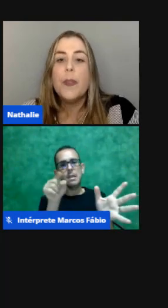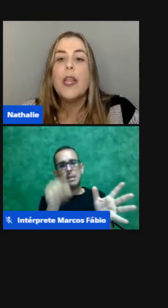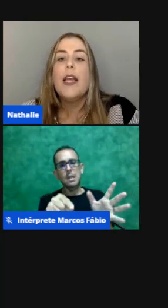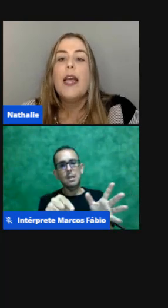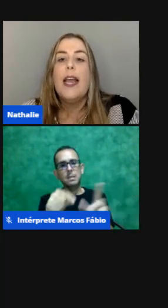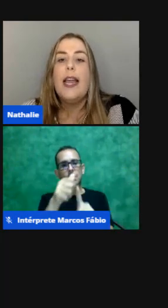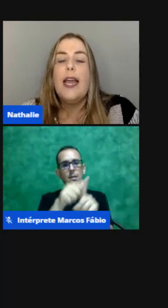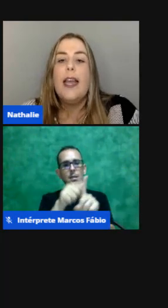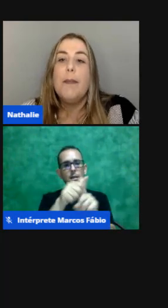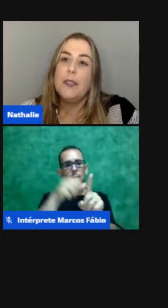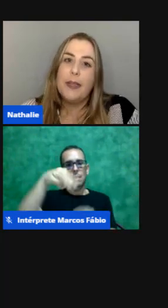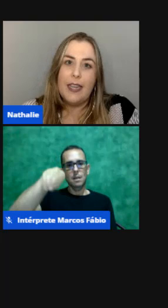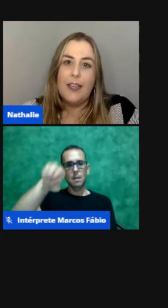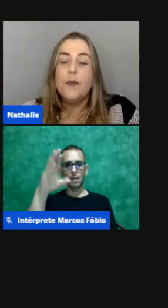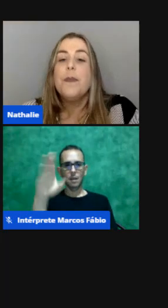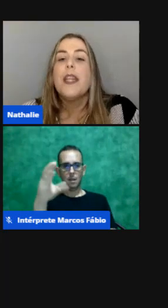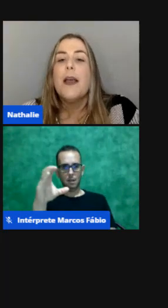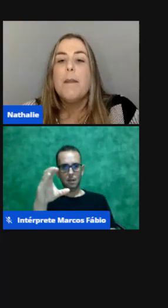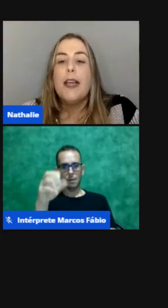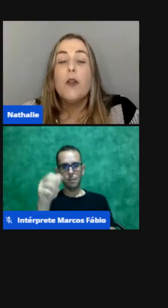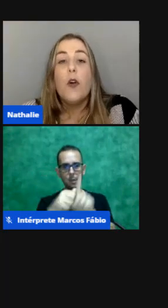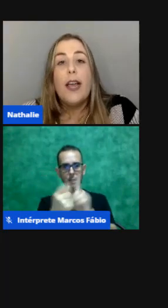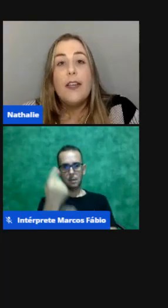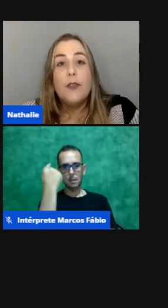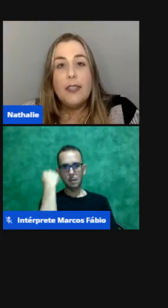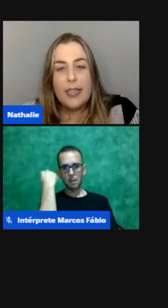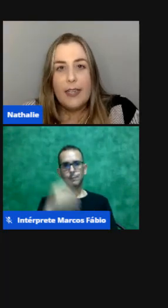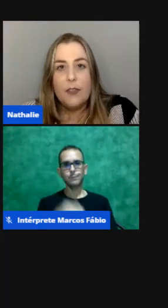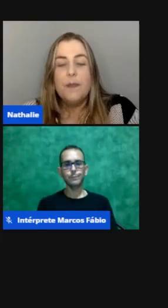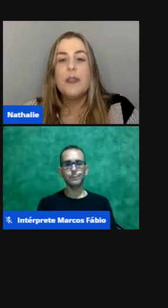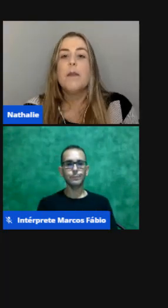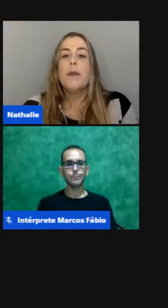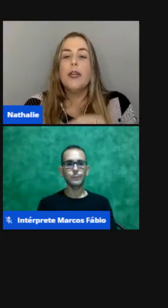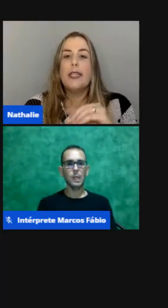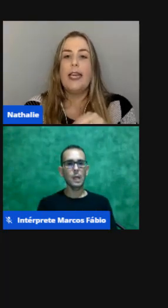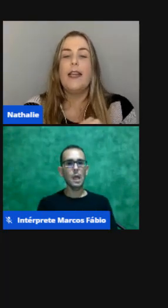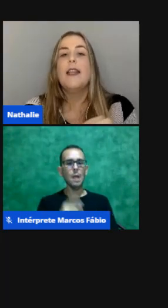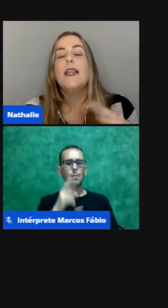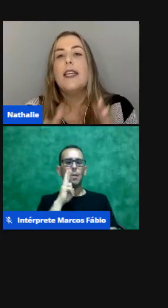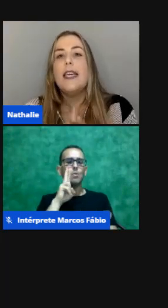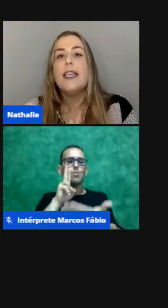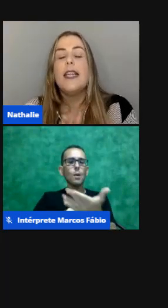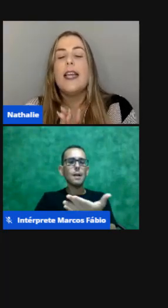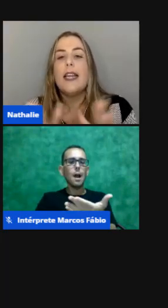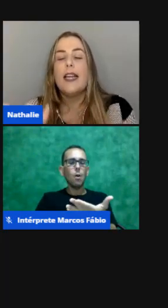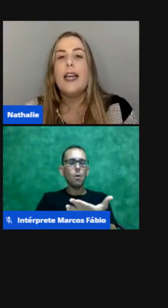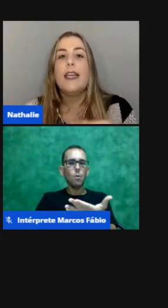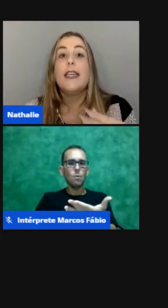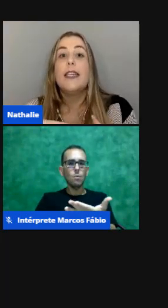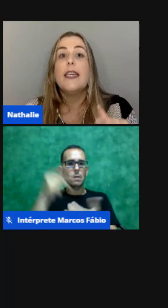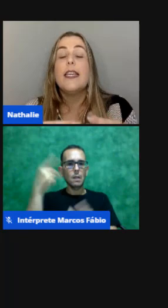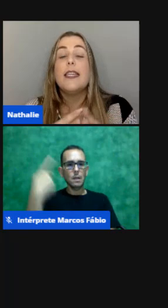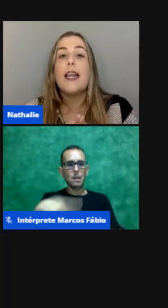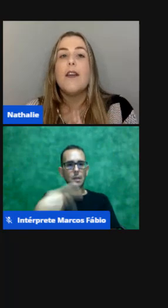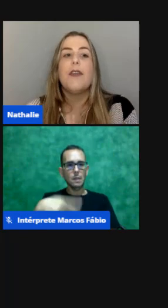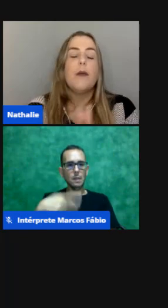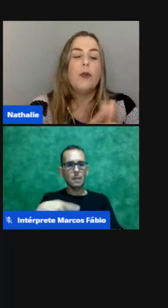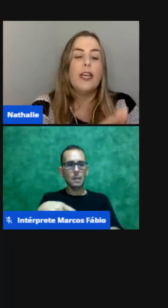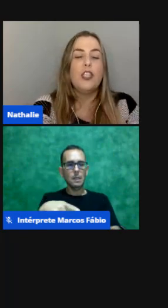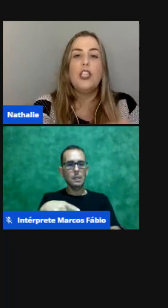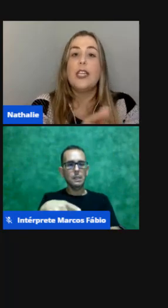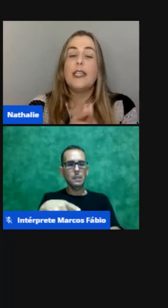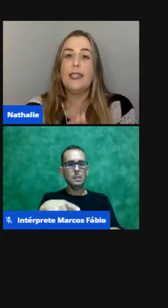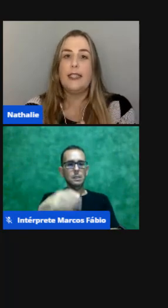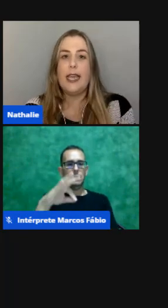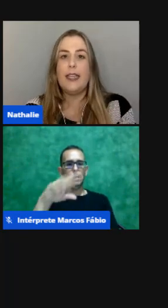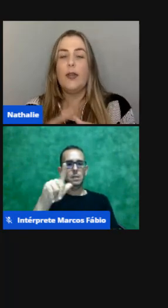março, mês passado, pelo Correio do Estado. Por quê? O que tem a ver o que